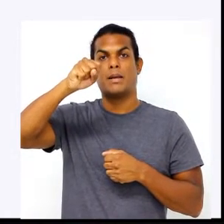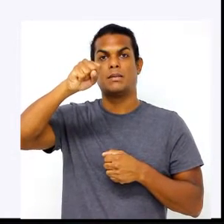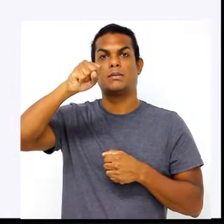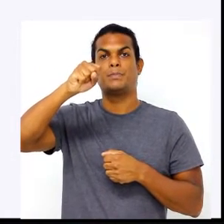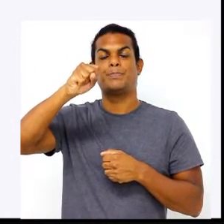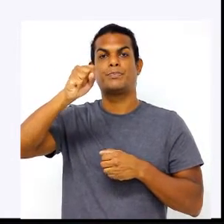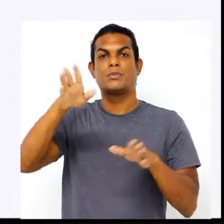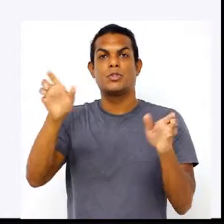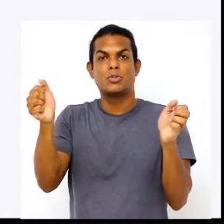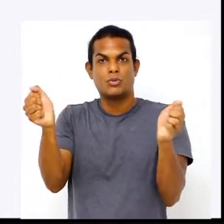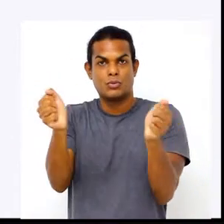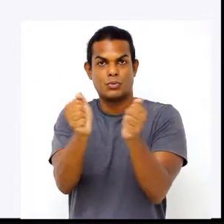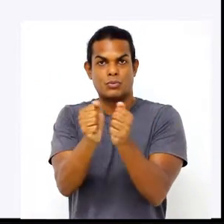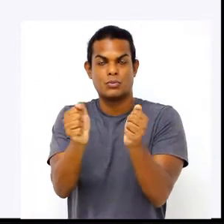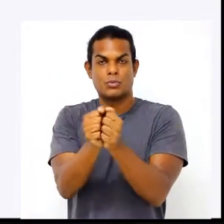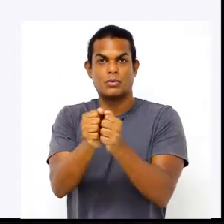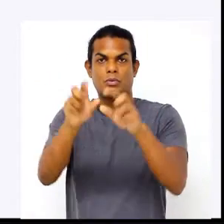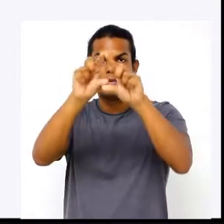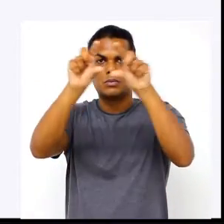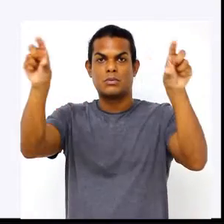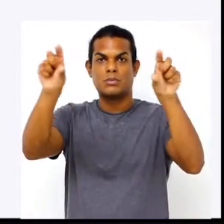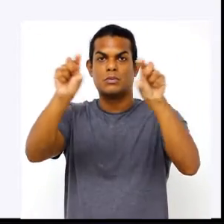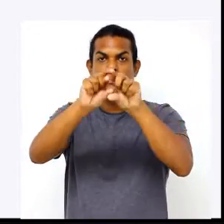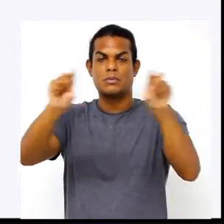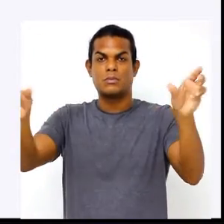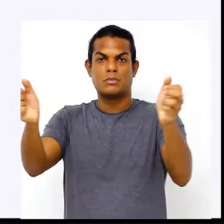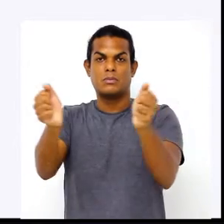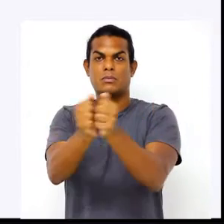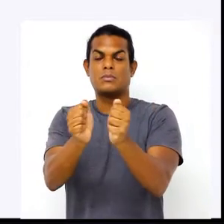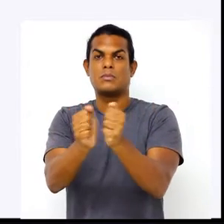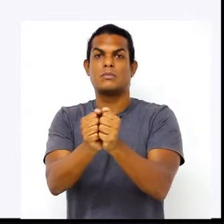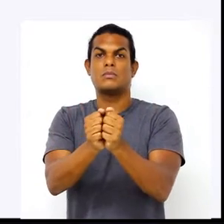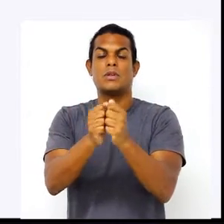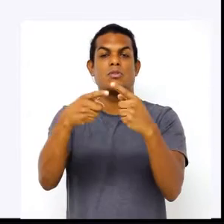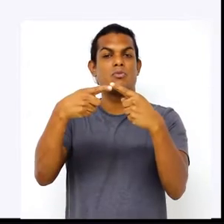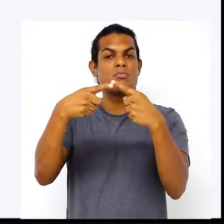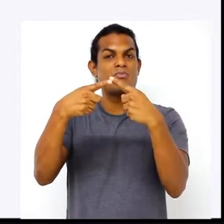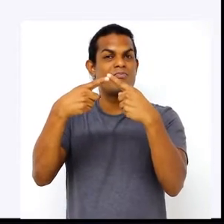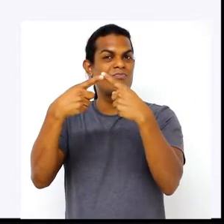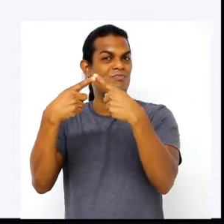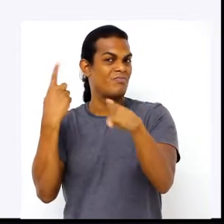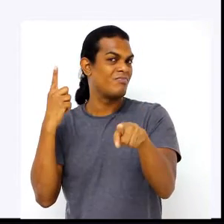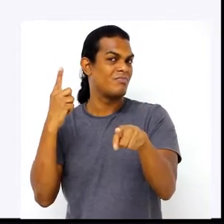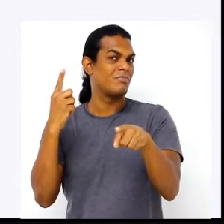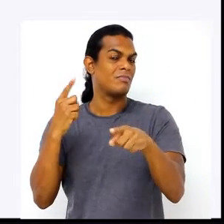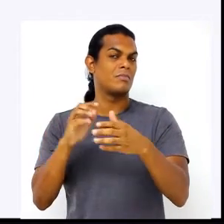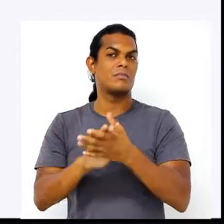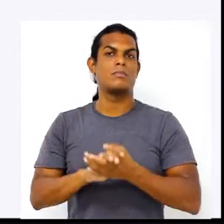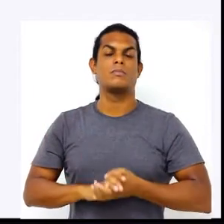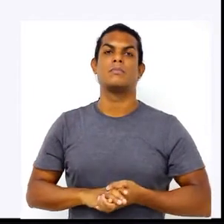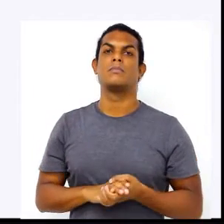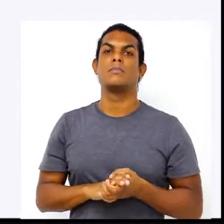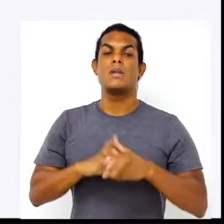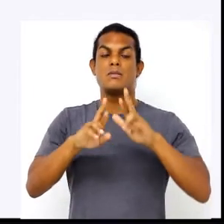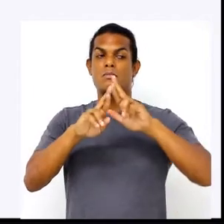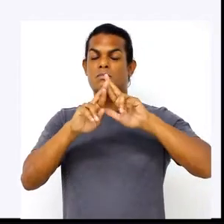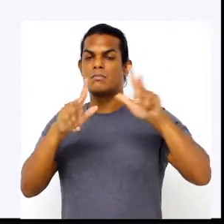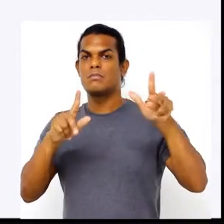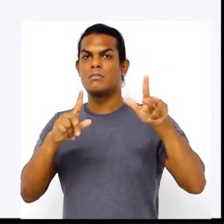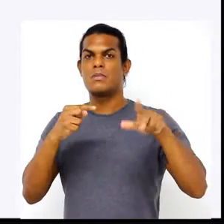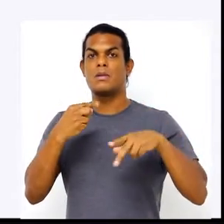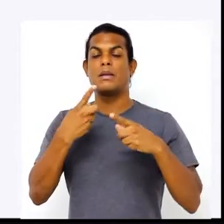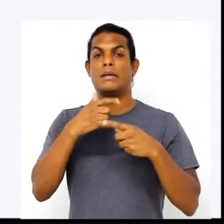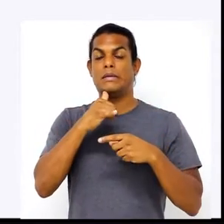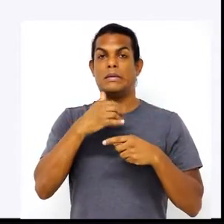mas, que está ligando uma frase com a outra, ela dá uma ideia de oposição. Eu estava decidida